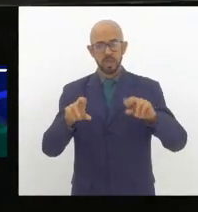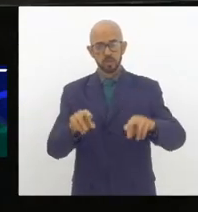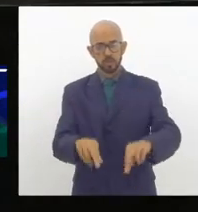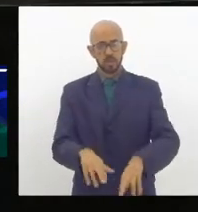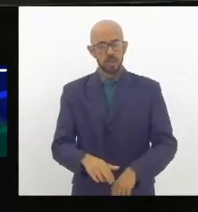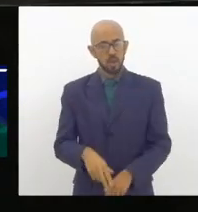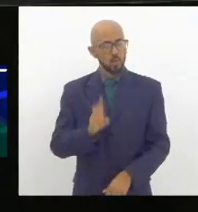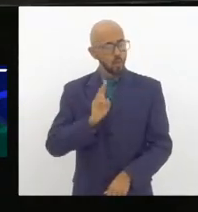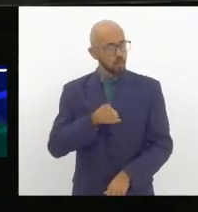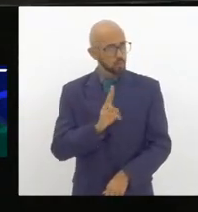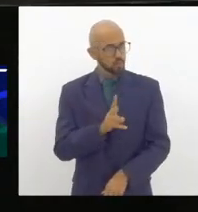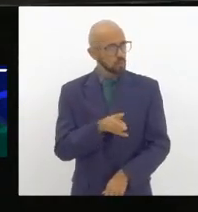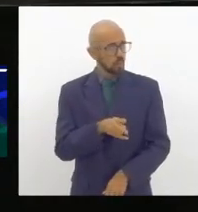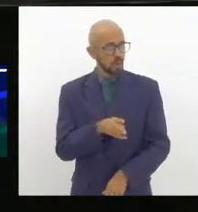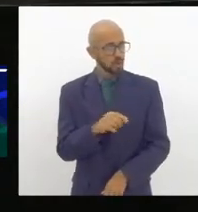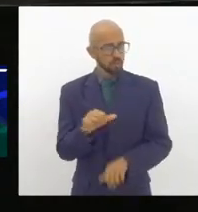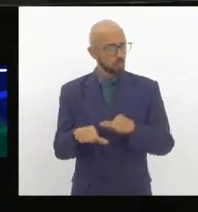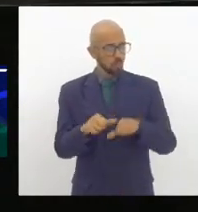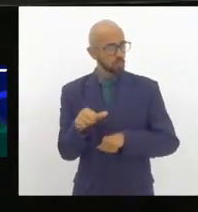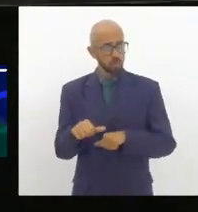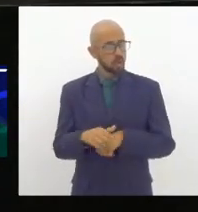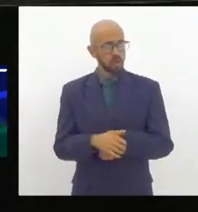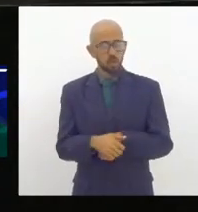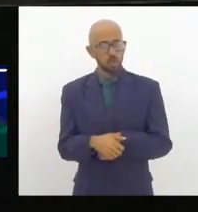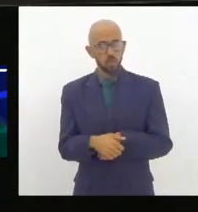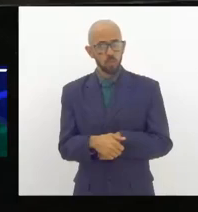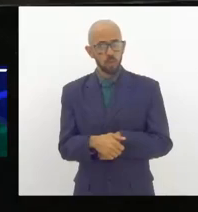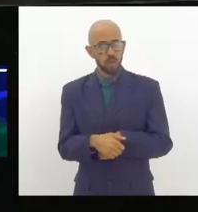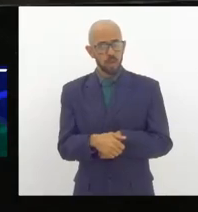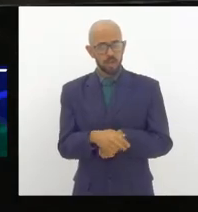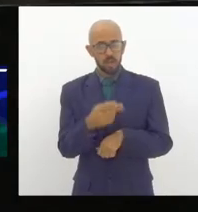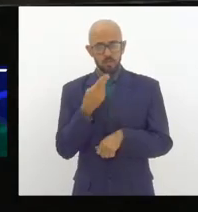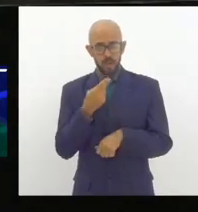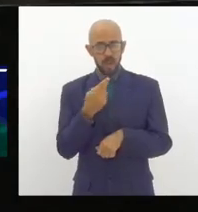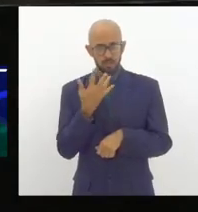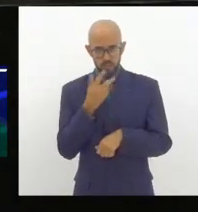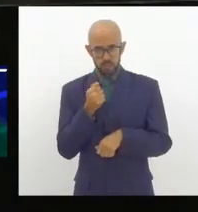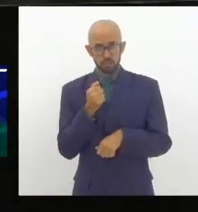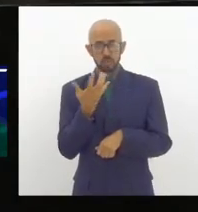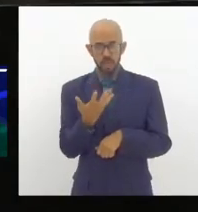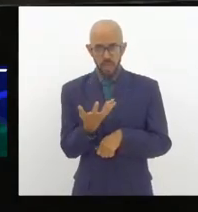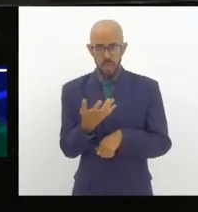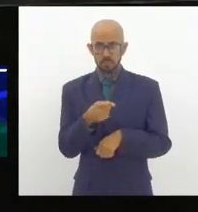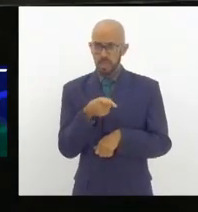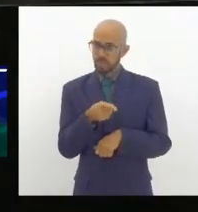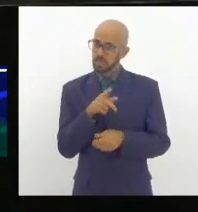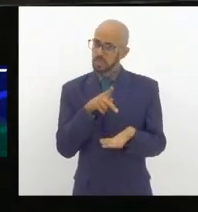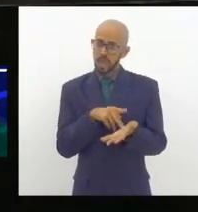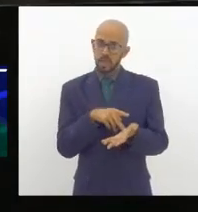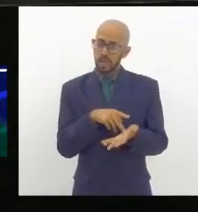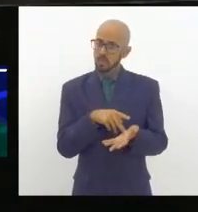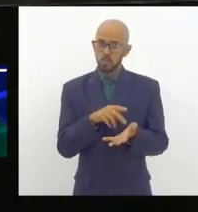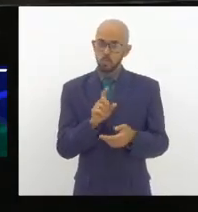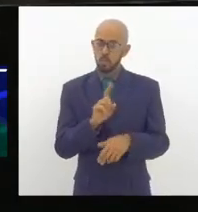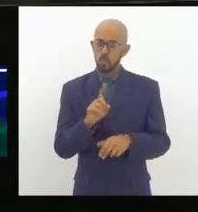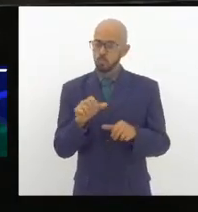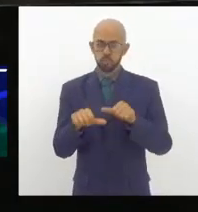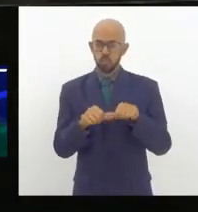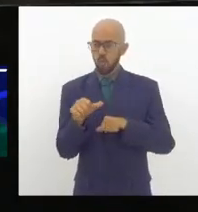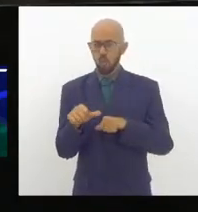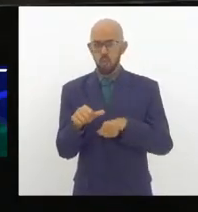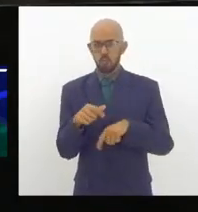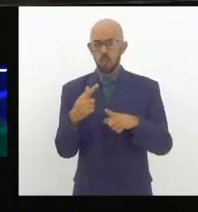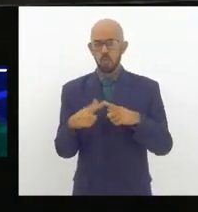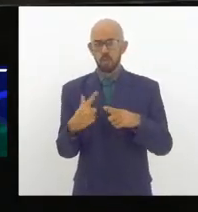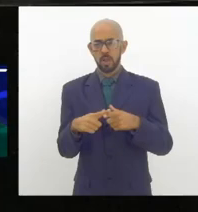narcotráfico E isso não mudou por mais que ele que ela falar Bonito essa realidade não muda porque o